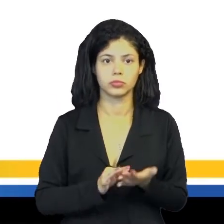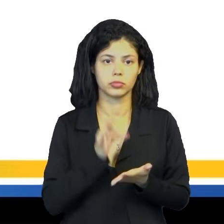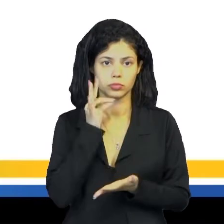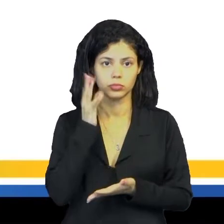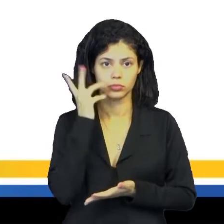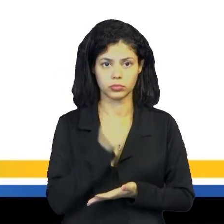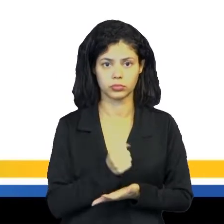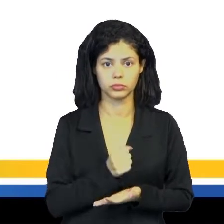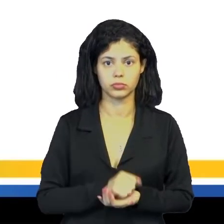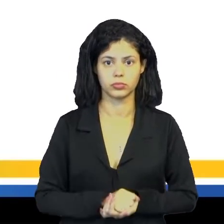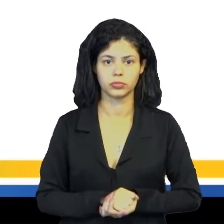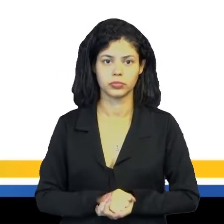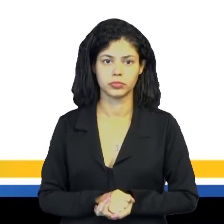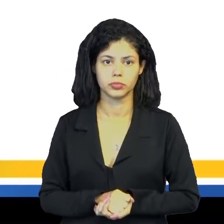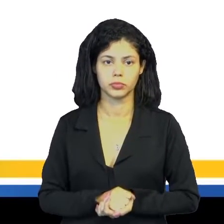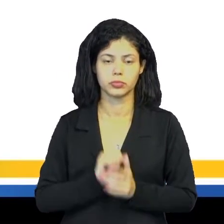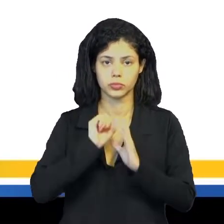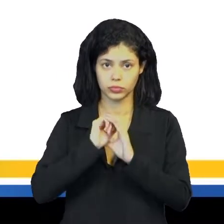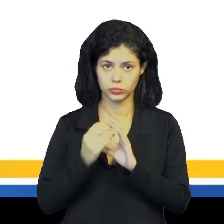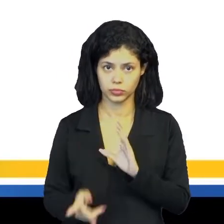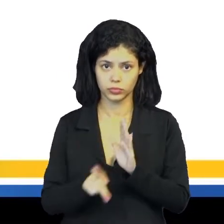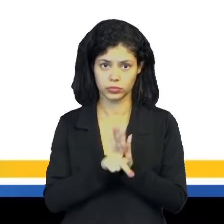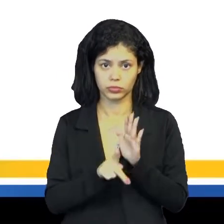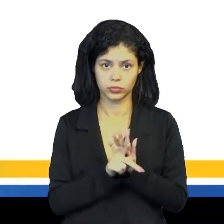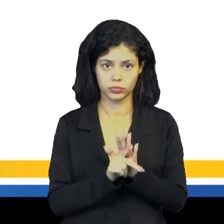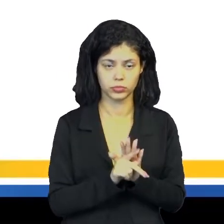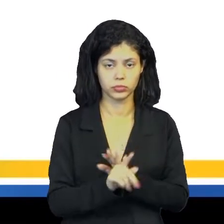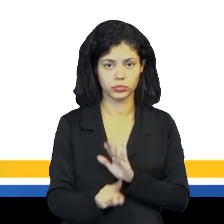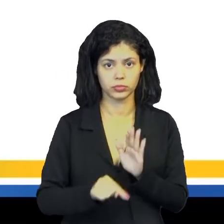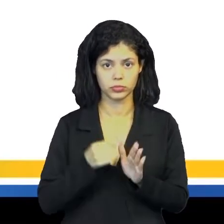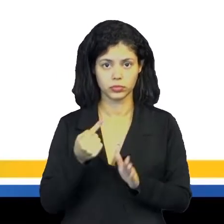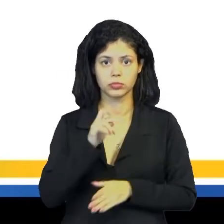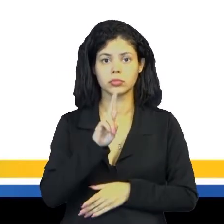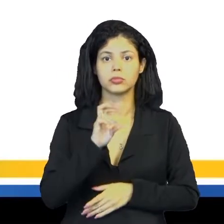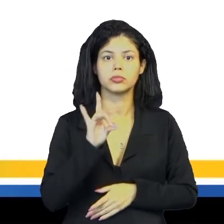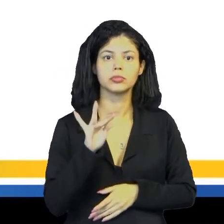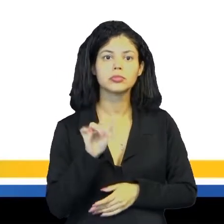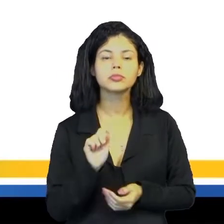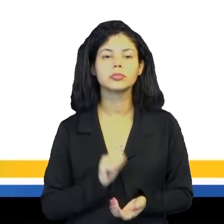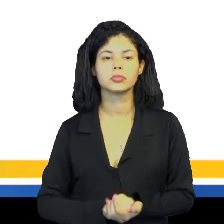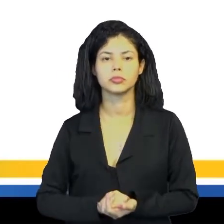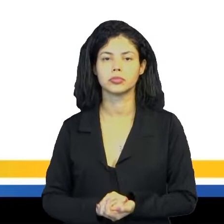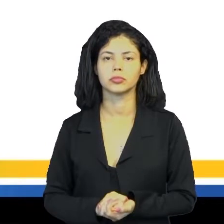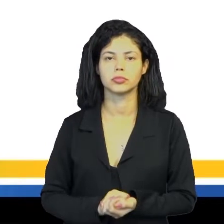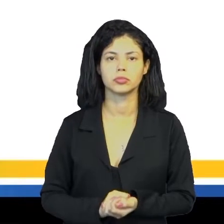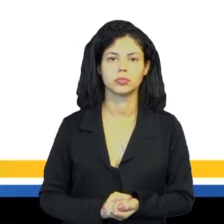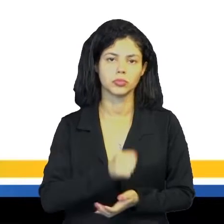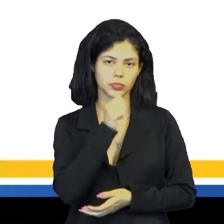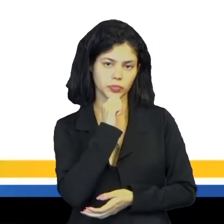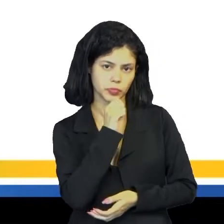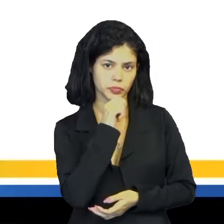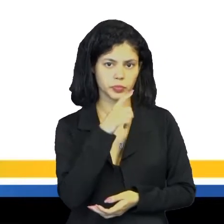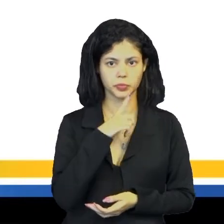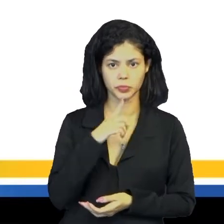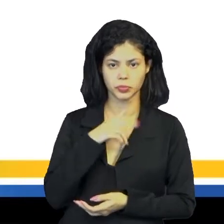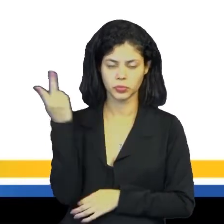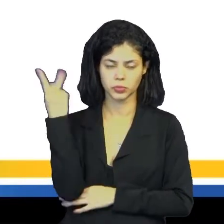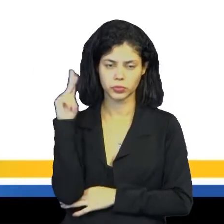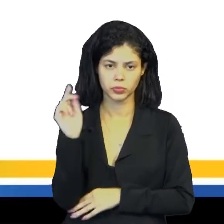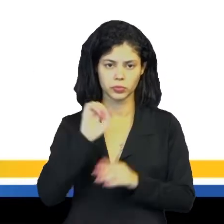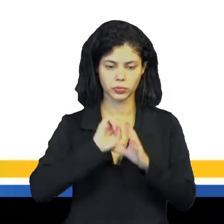Leite. As características da Primeira República. A gente tinha aí um